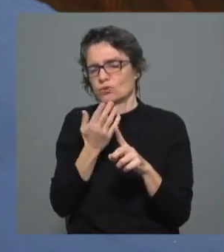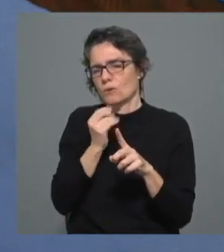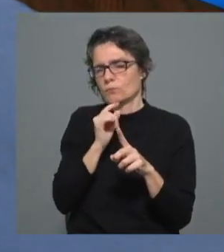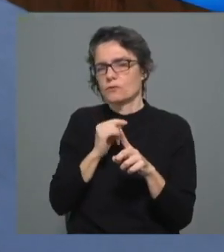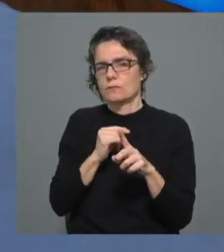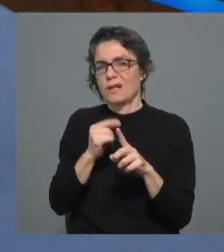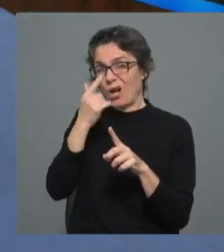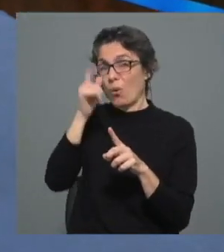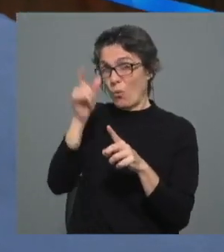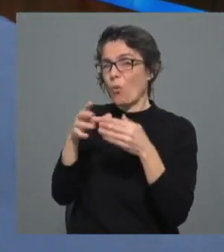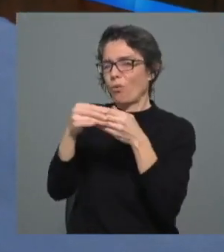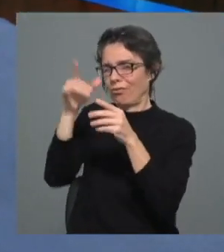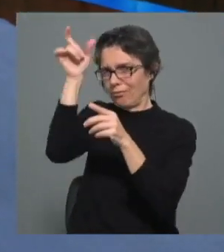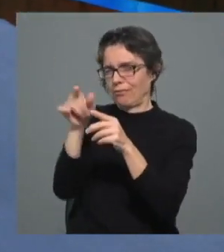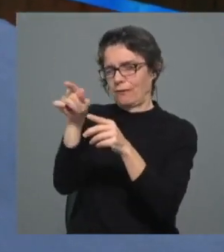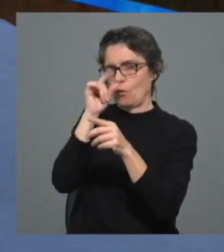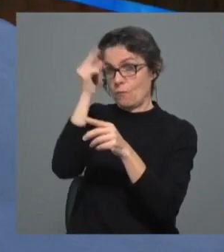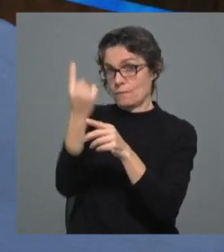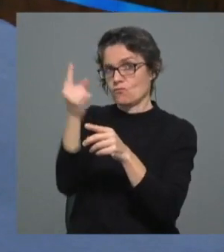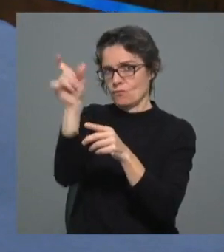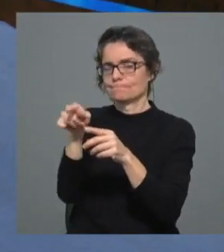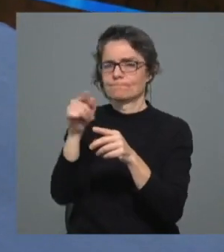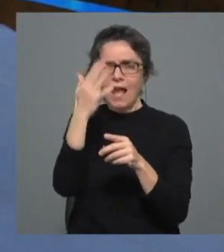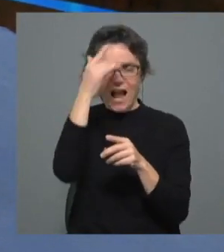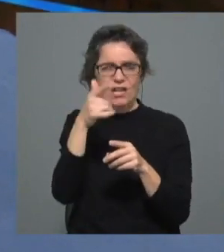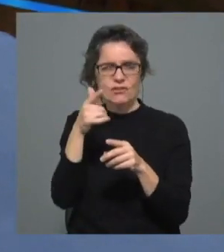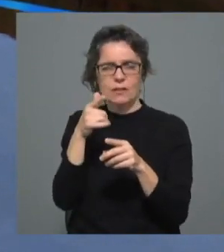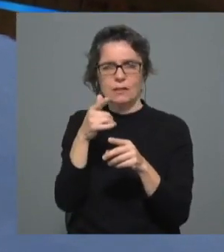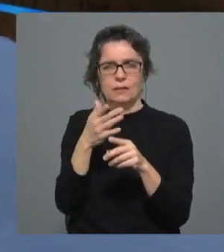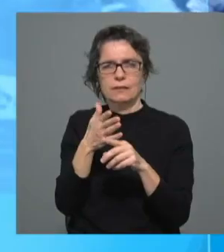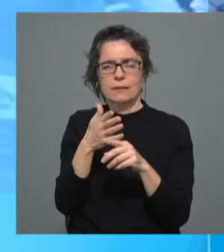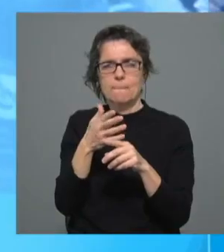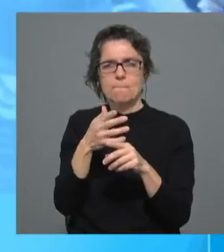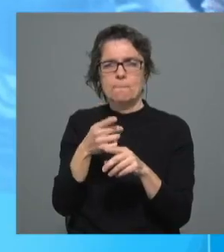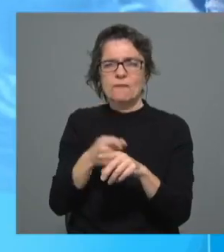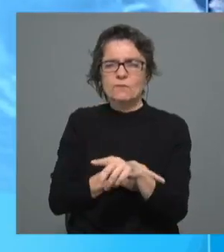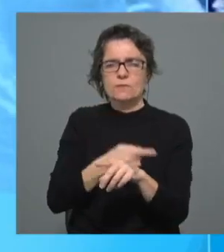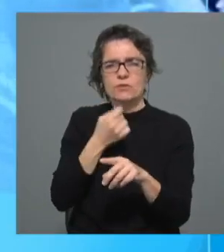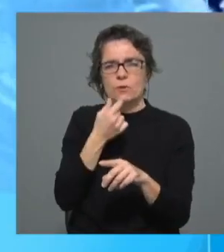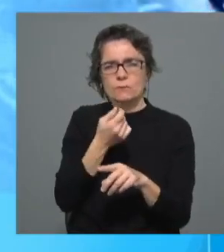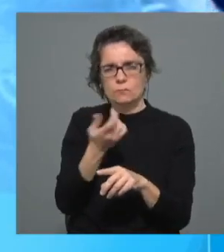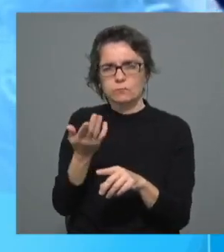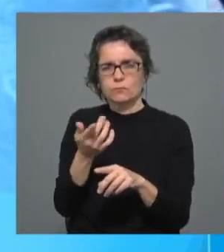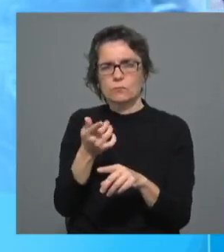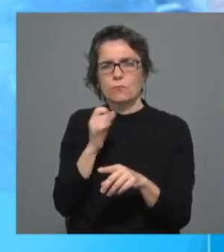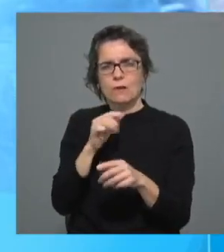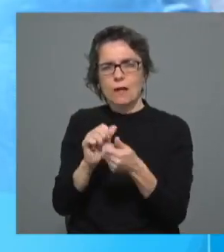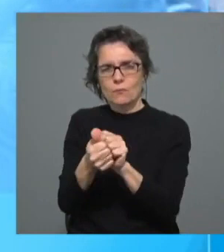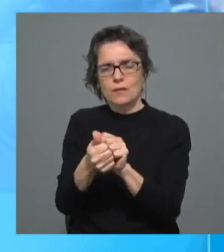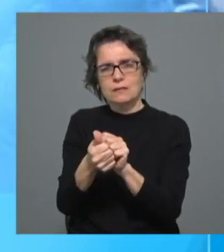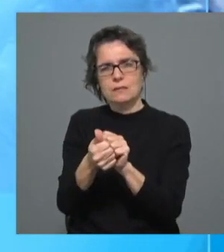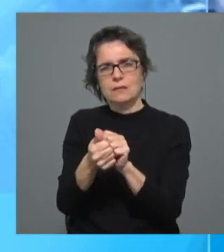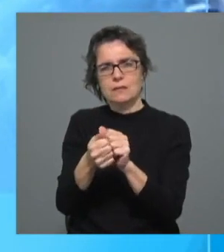de um líder? Em torno de uma pessoa. E acredita, até pelas forças que há pouco, extremistas que há pouco referiu, que a mudança dessa liderança